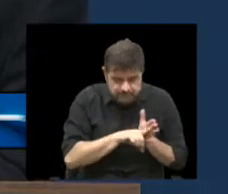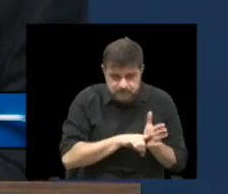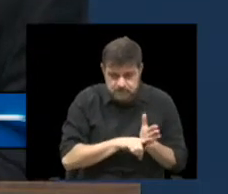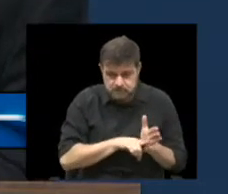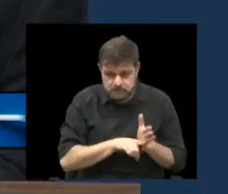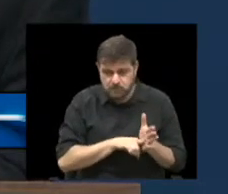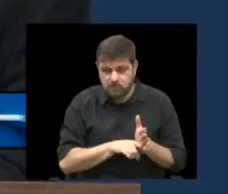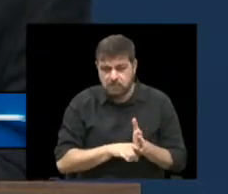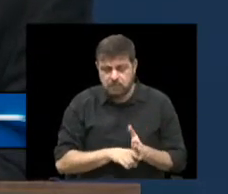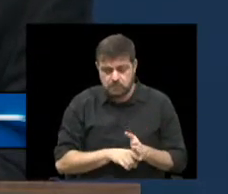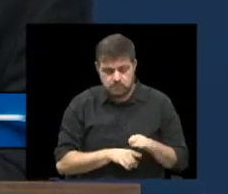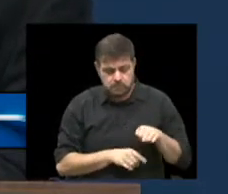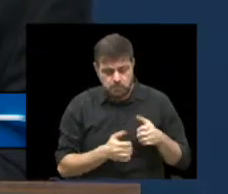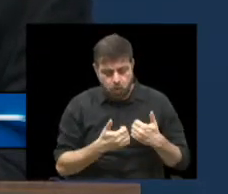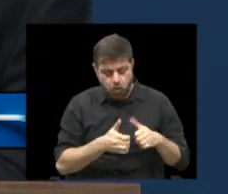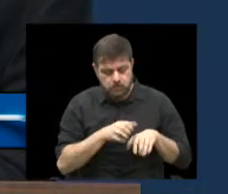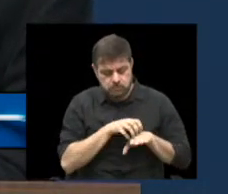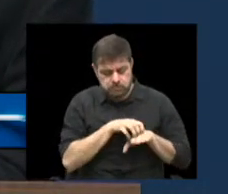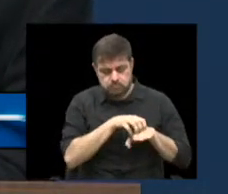PAI Serviços.